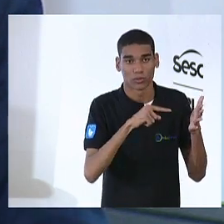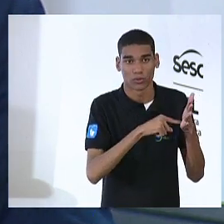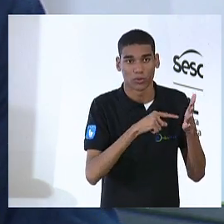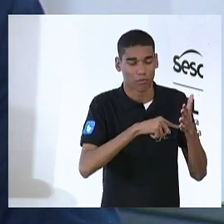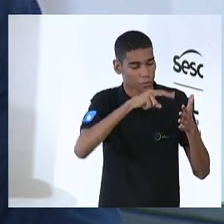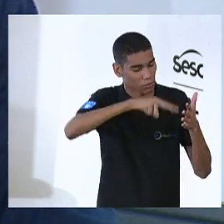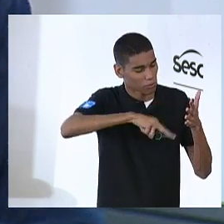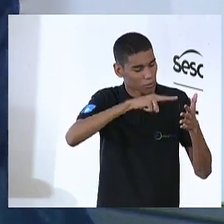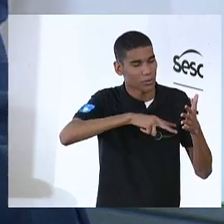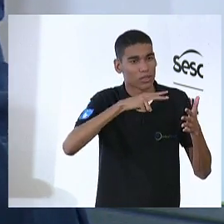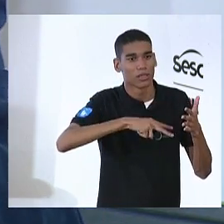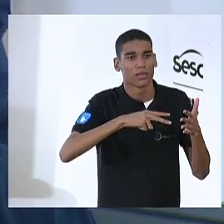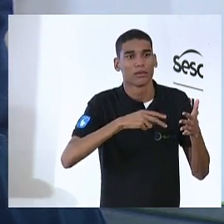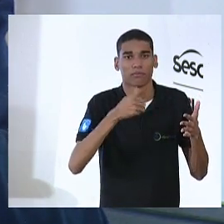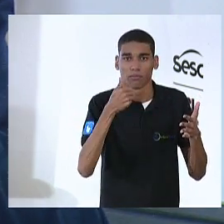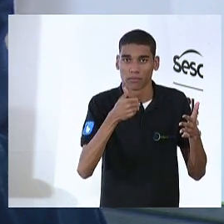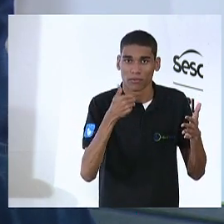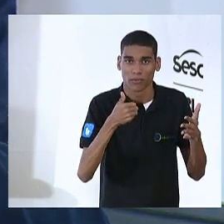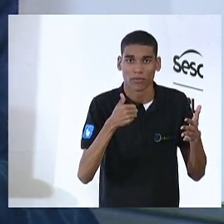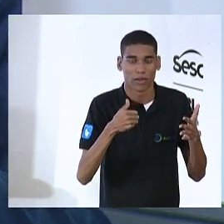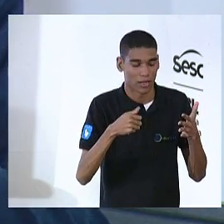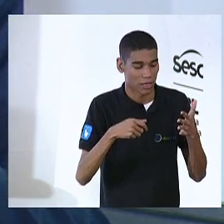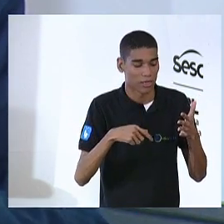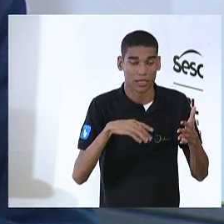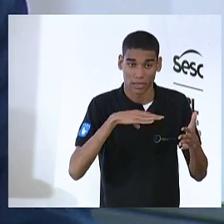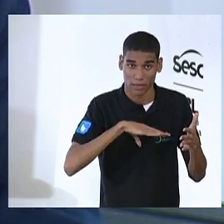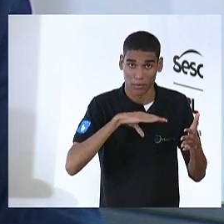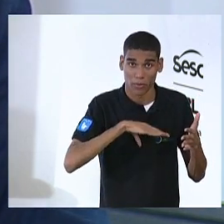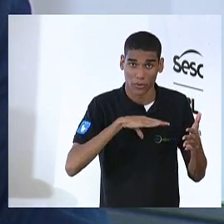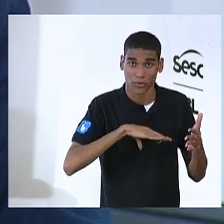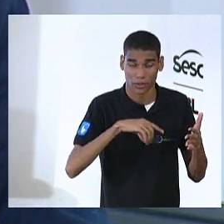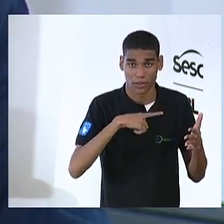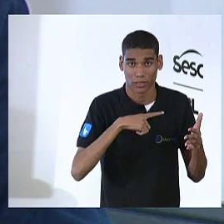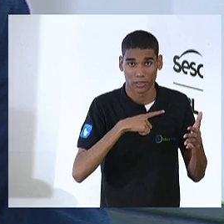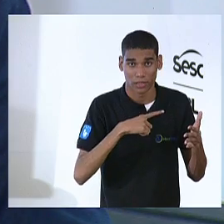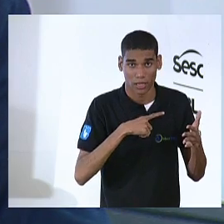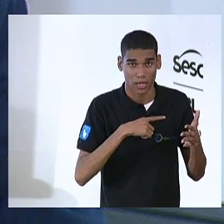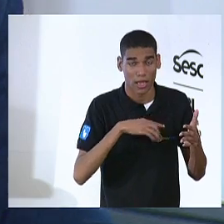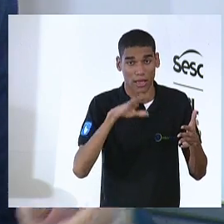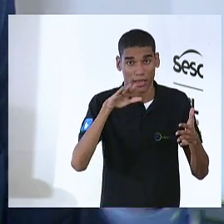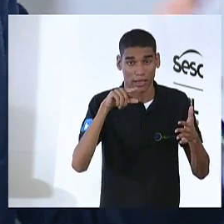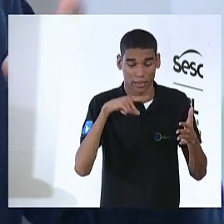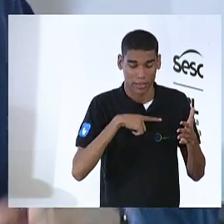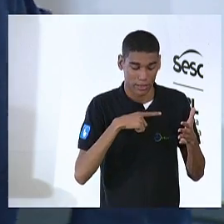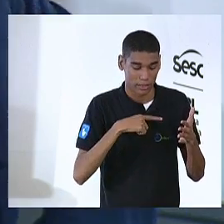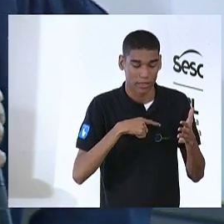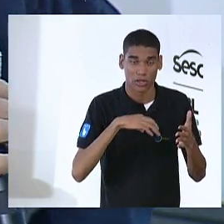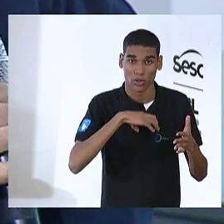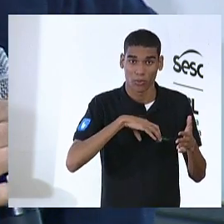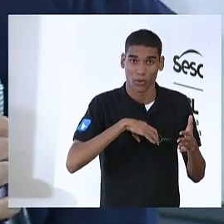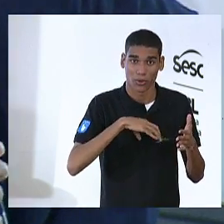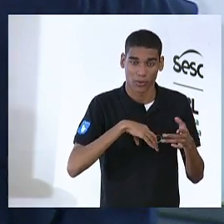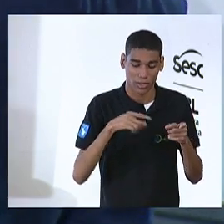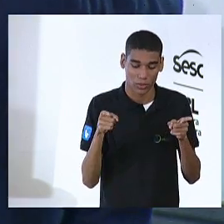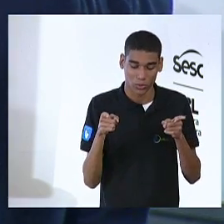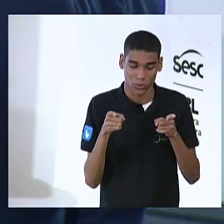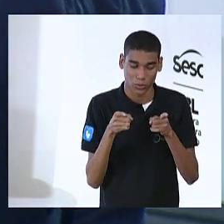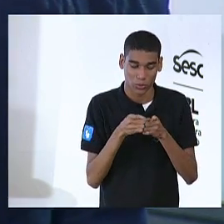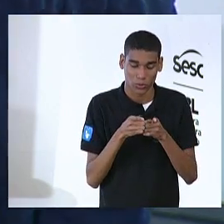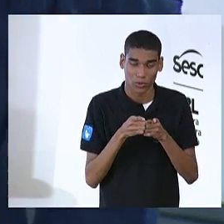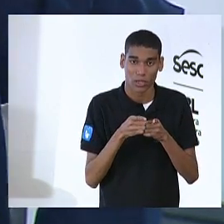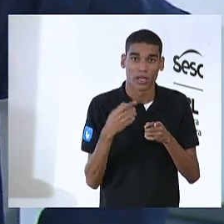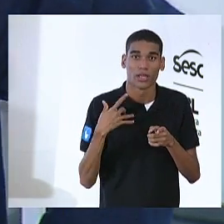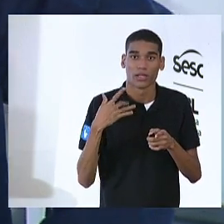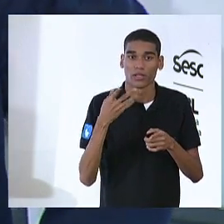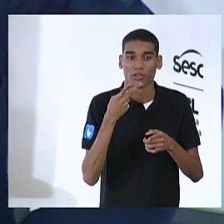online, certo? Versão brasileira mais curta, né? E deixa eu só mencionar uma coisa que eu acho que está